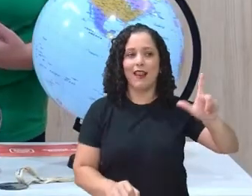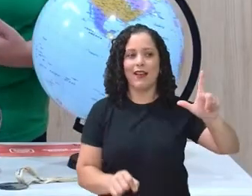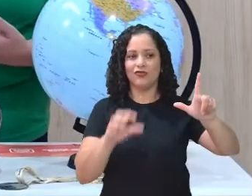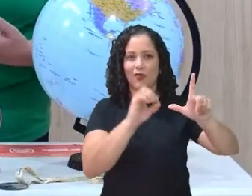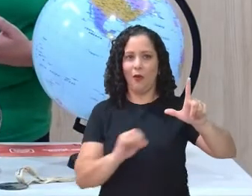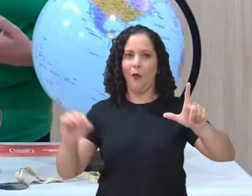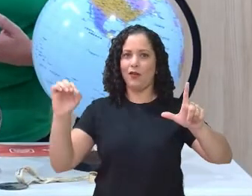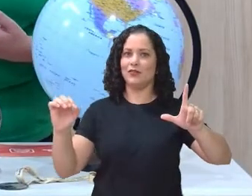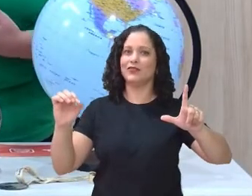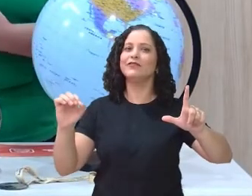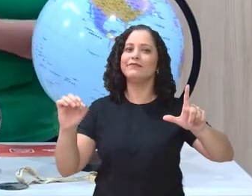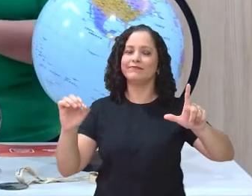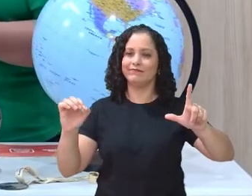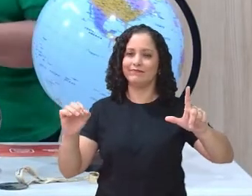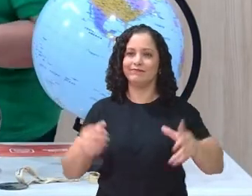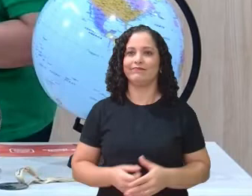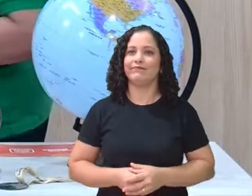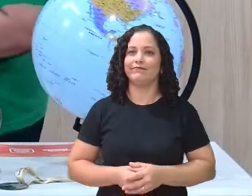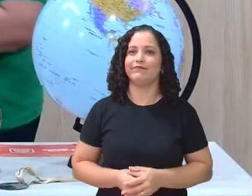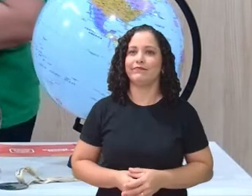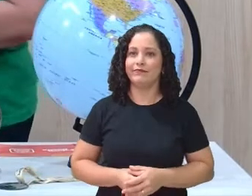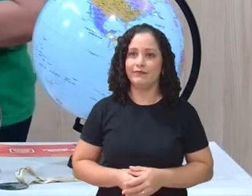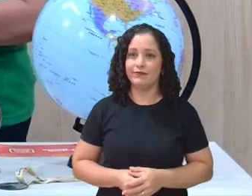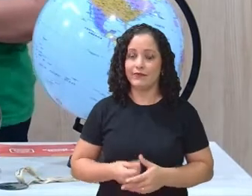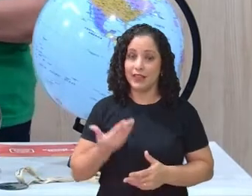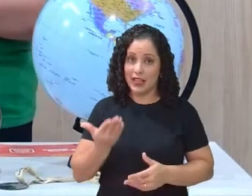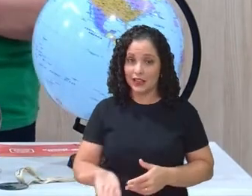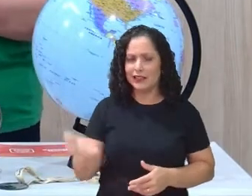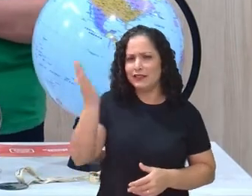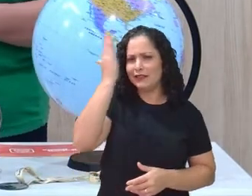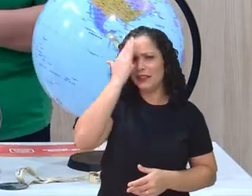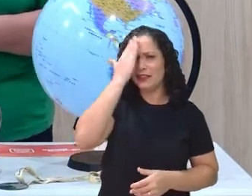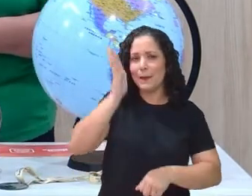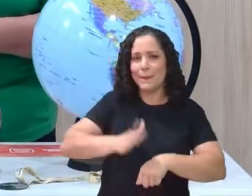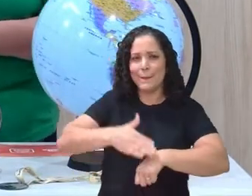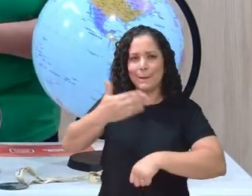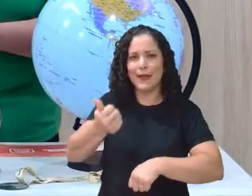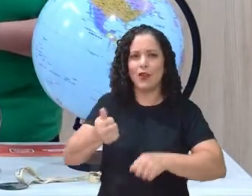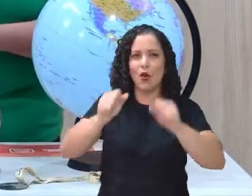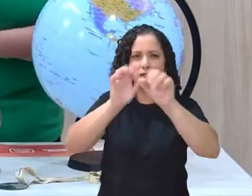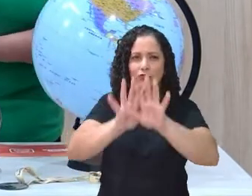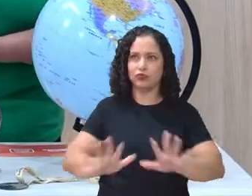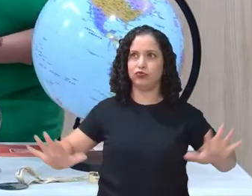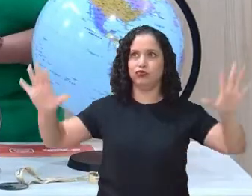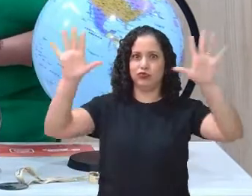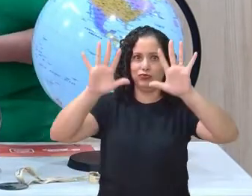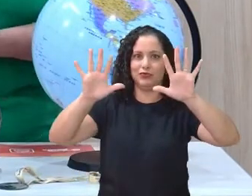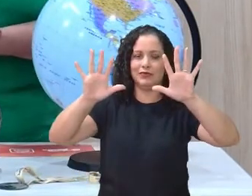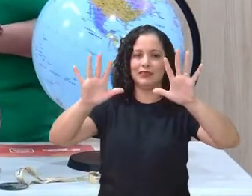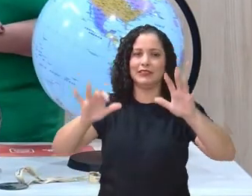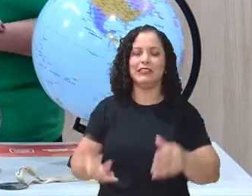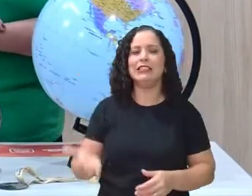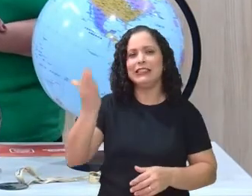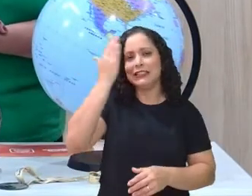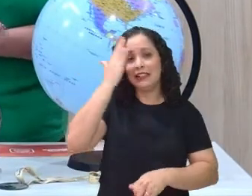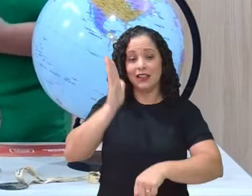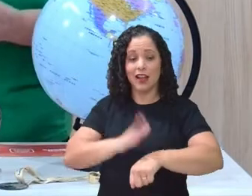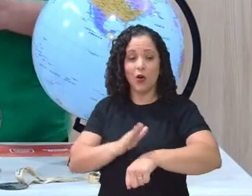leste? Né? Em relação a isso, é para a gente entender essas divisões e também compreender a questão da